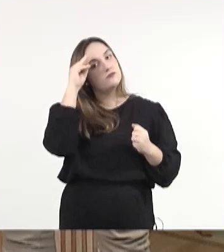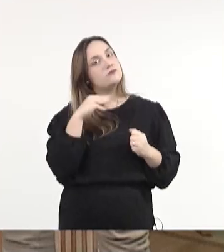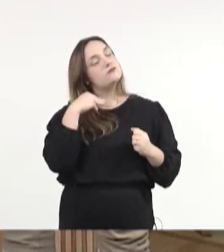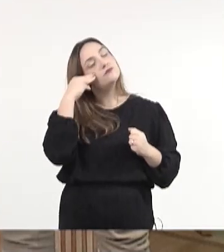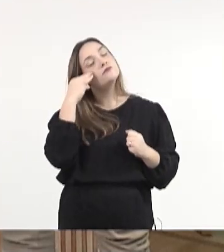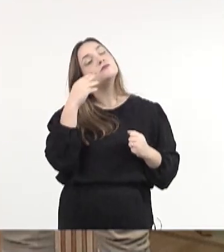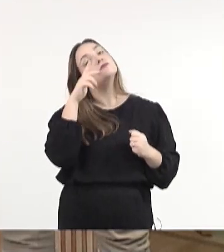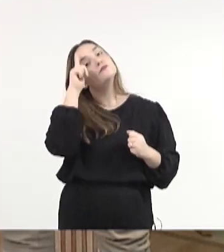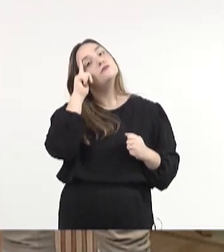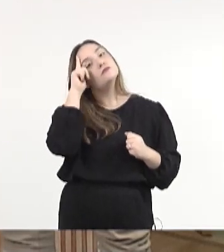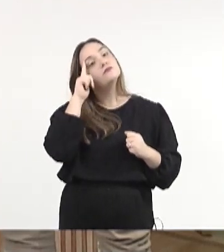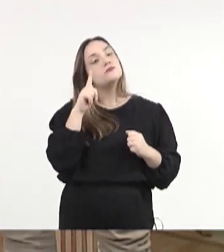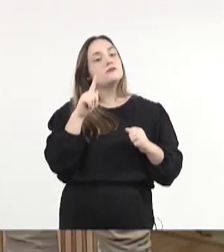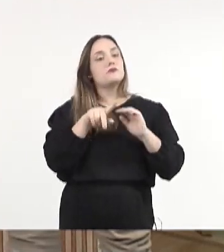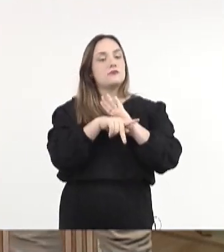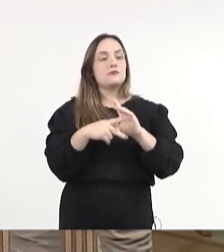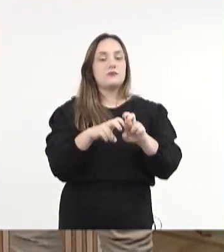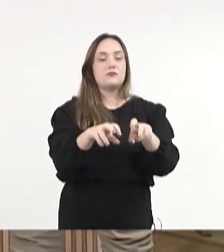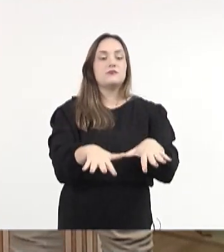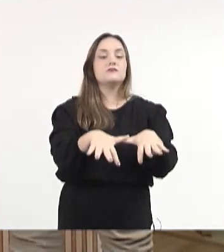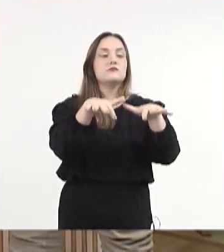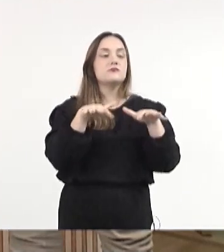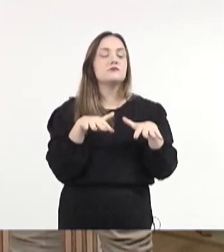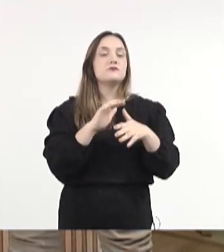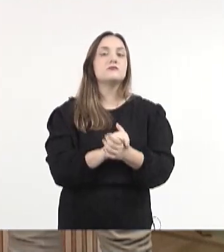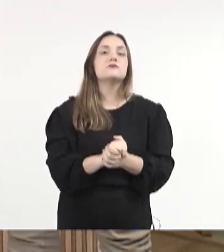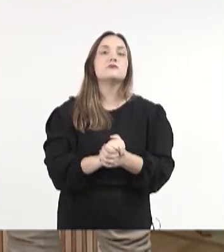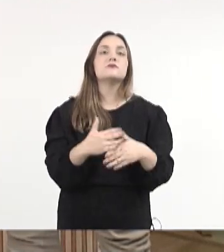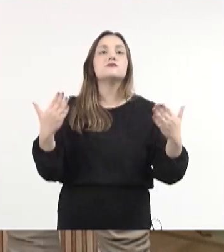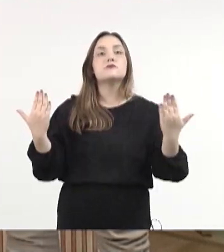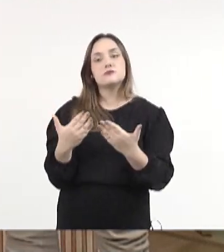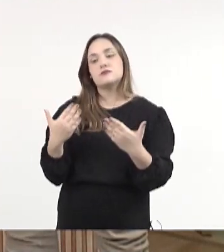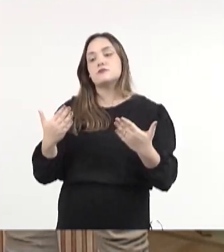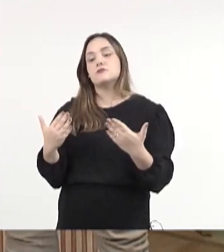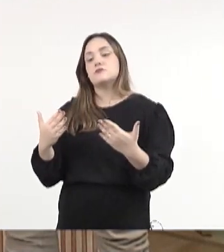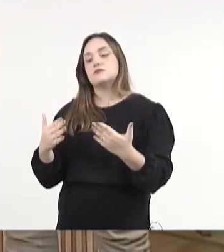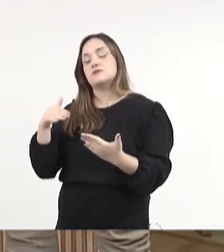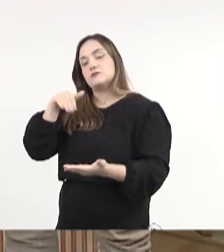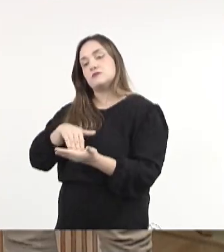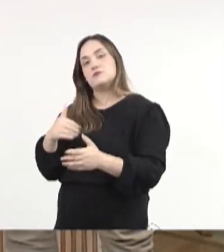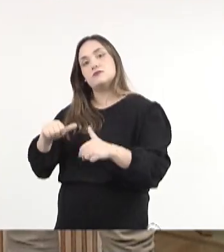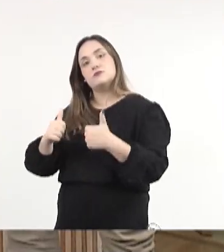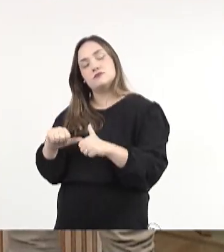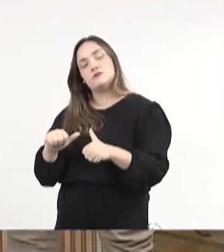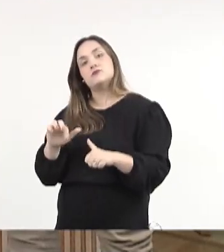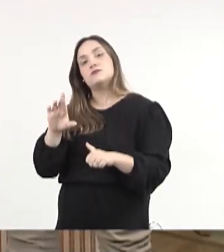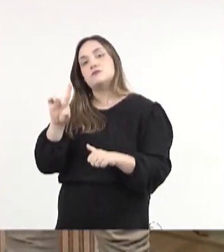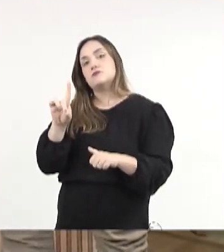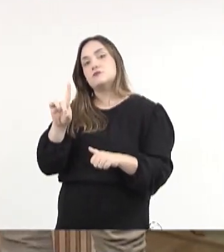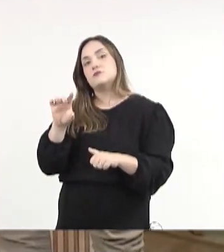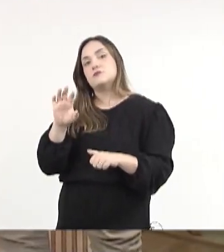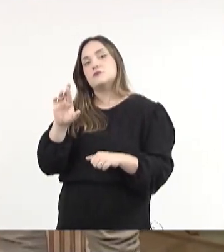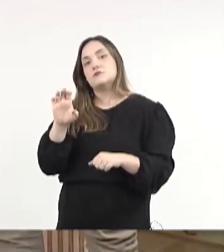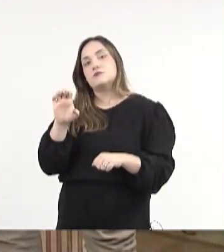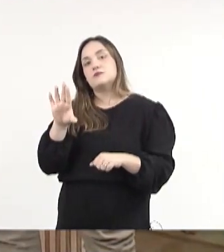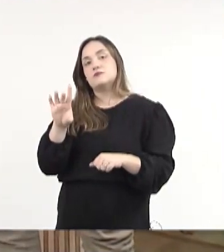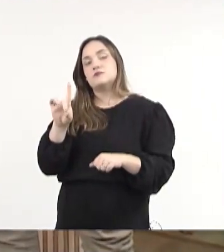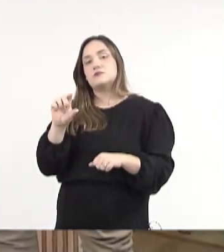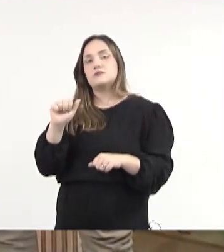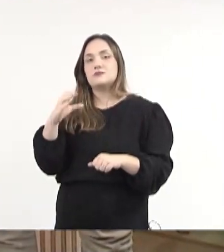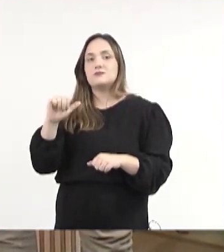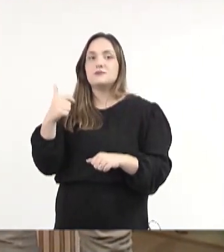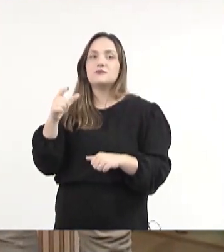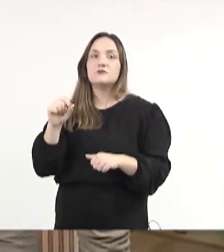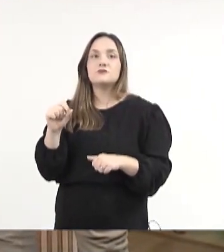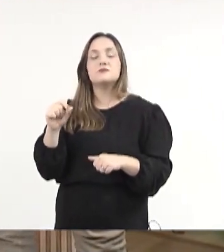Gustavo, direto do plenário, que é onde a notícia acontece. E a gente depois entra aqui com a Redação Final, agora trazendo ao vivo também a repercussão